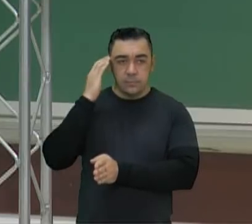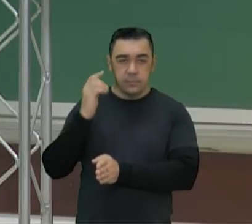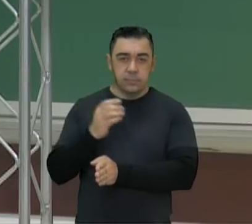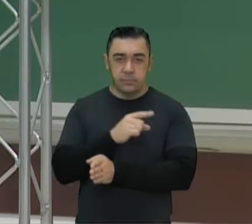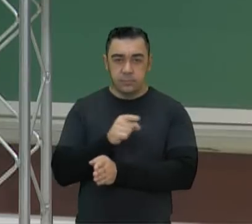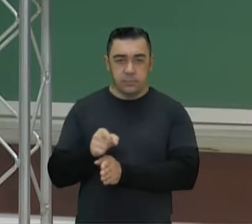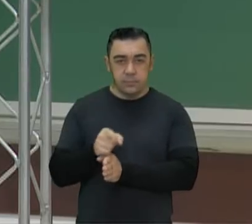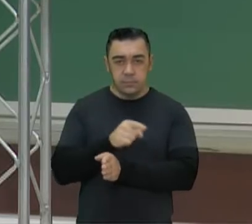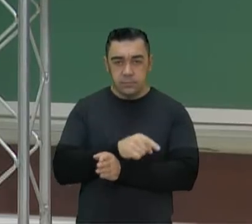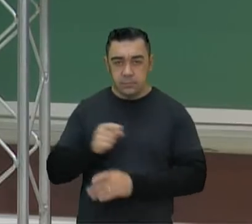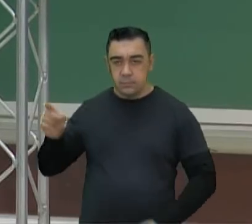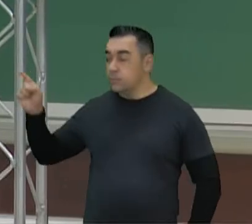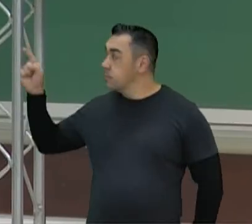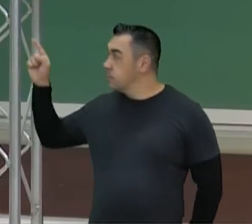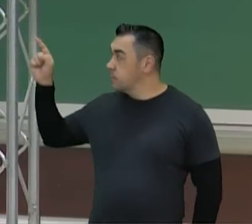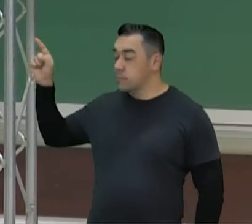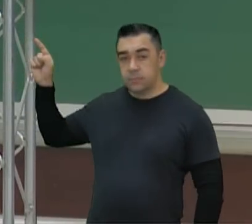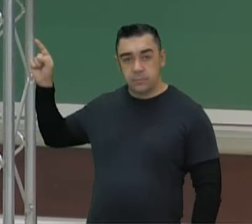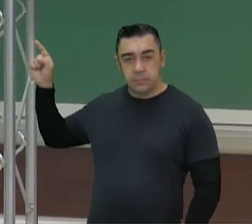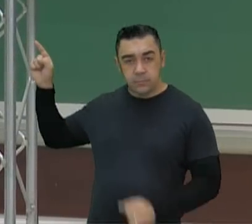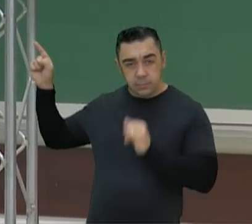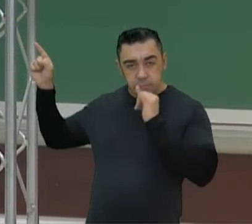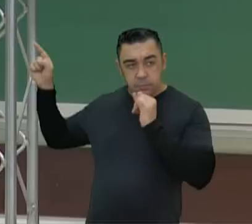origem, pois os números estão negativos.